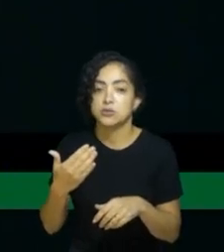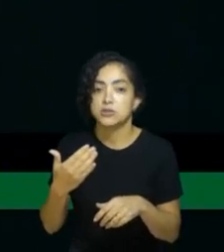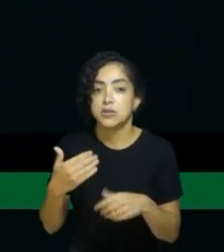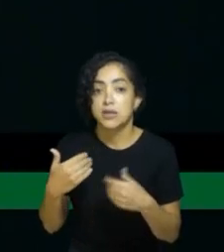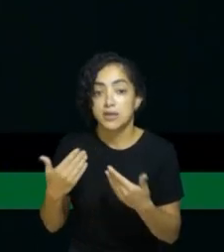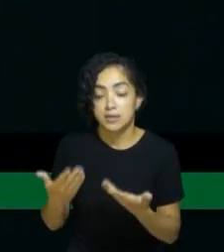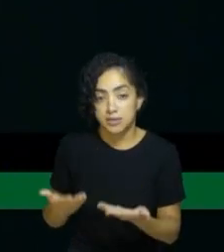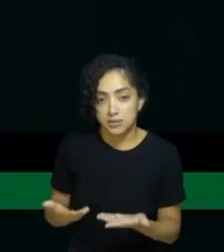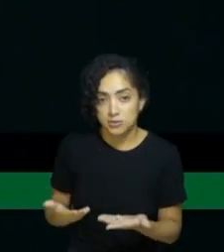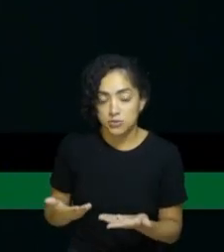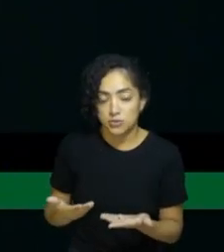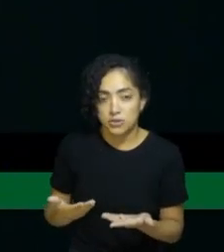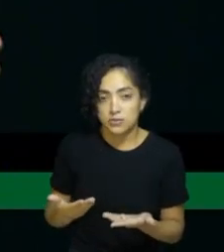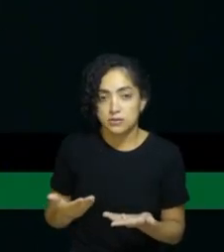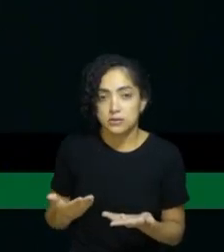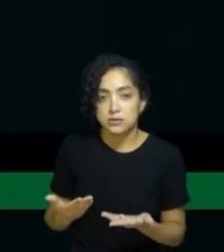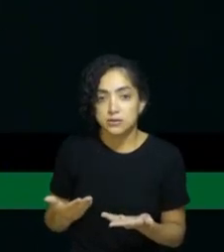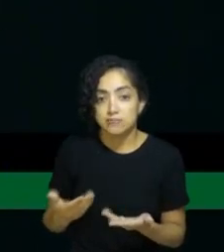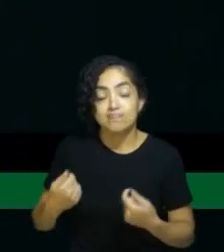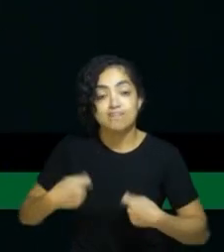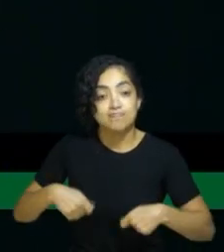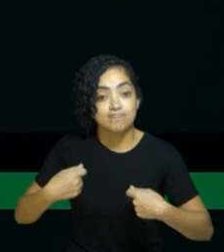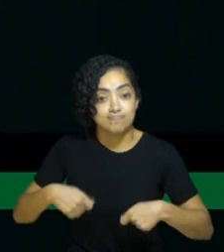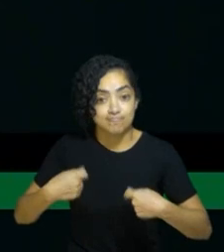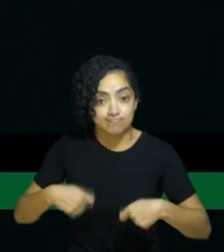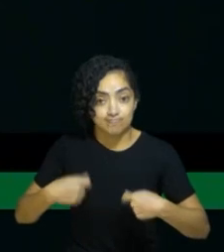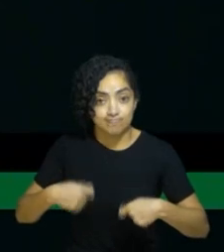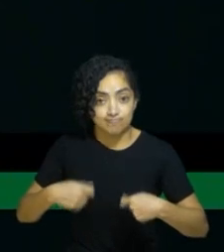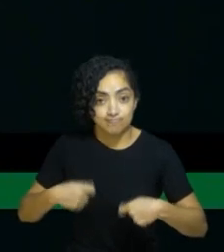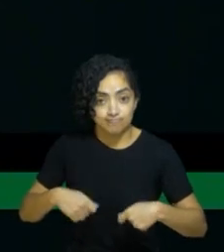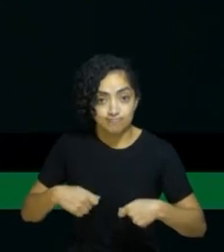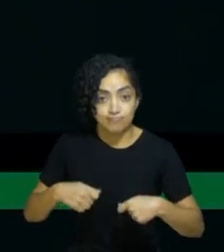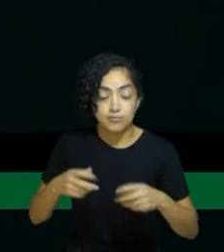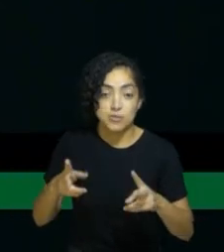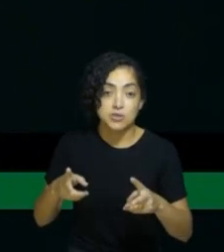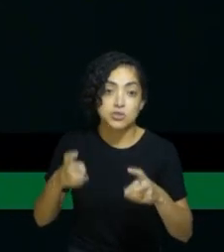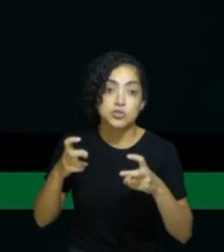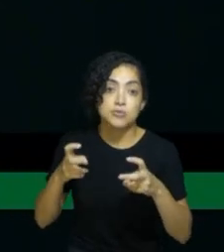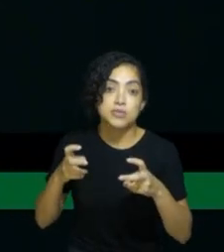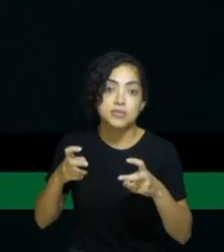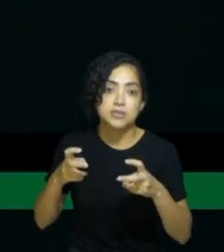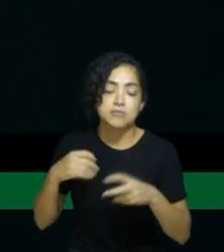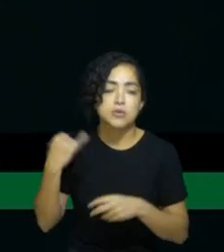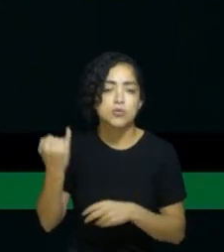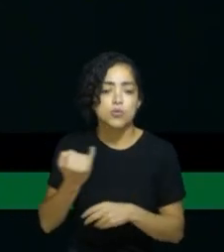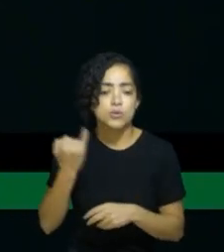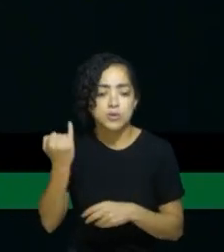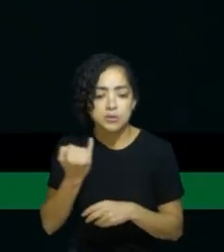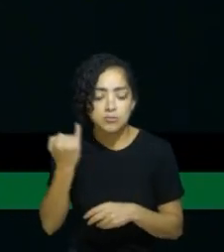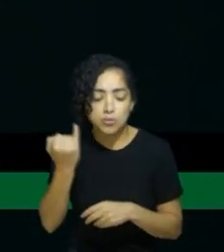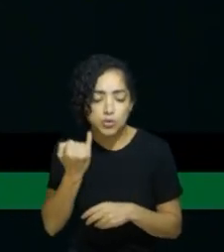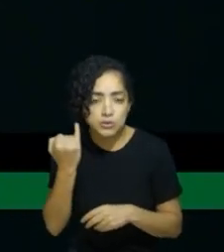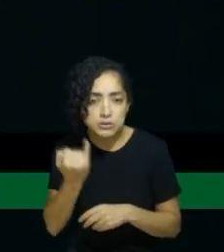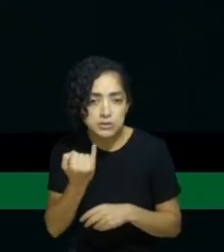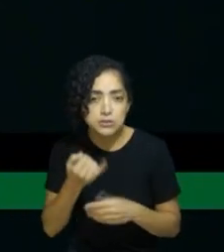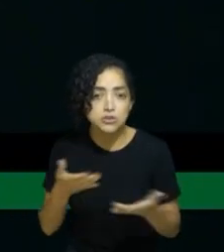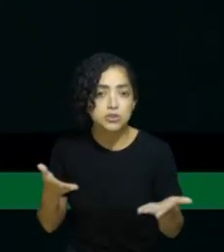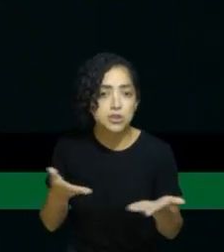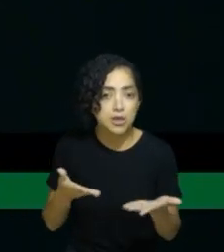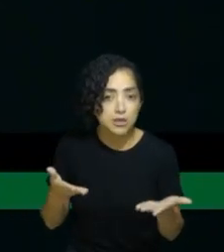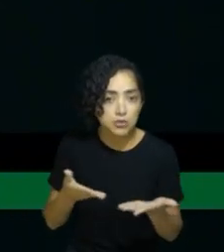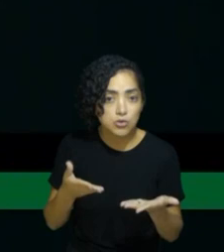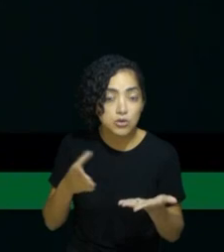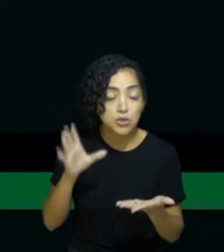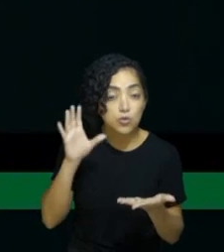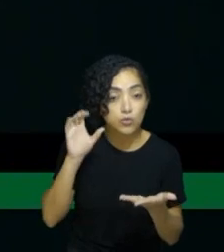das suas necessidades e a gente percebe o quanto é importante estarmos nesse momento aqui